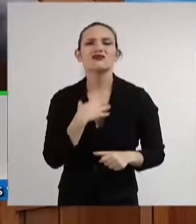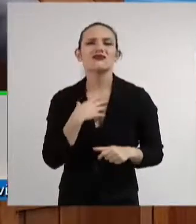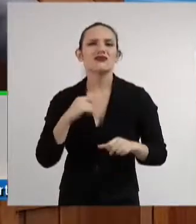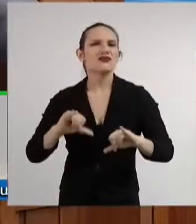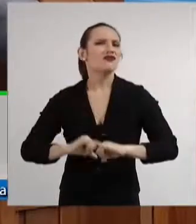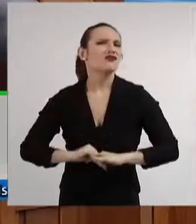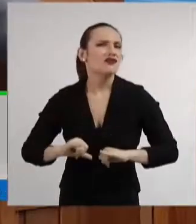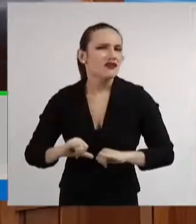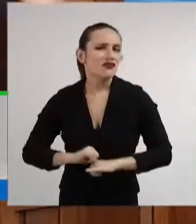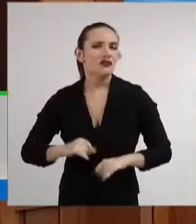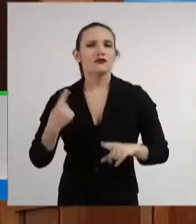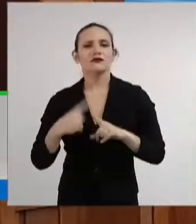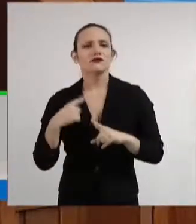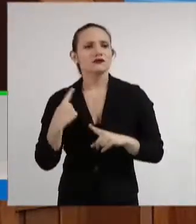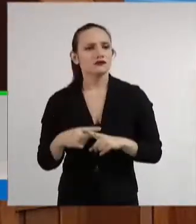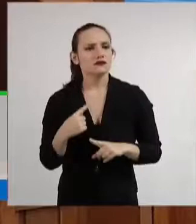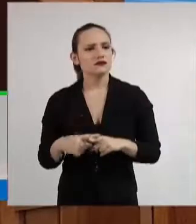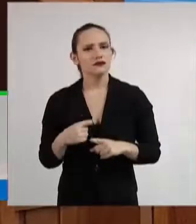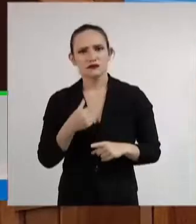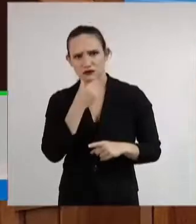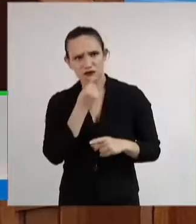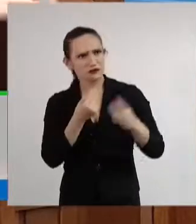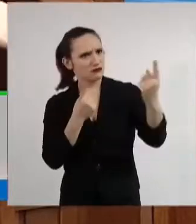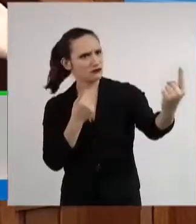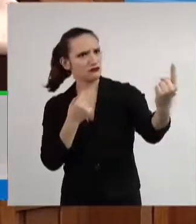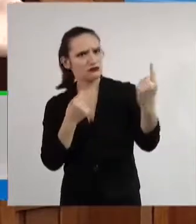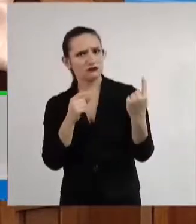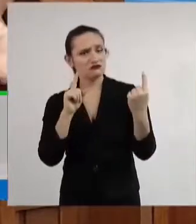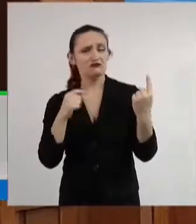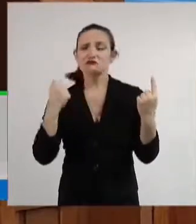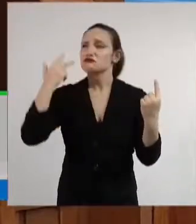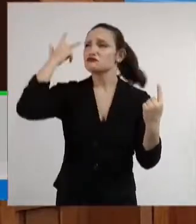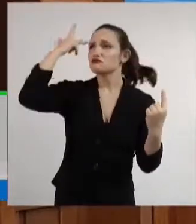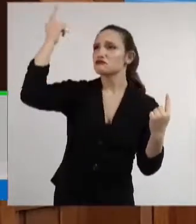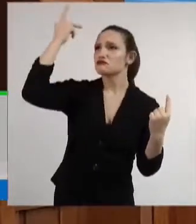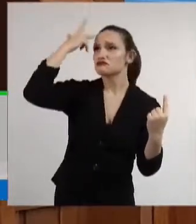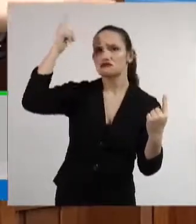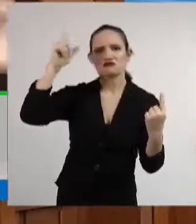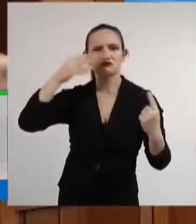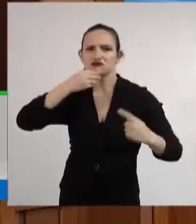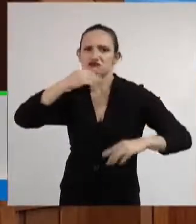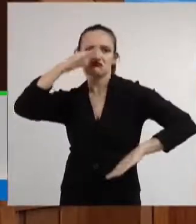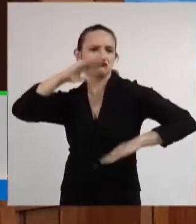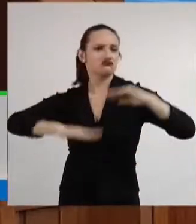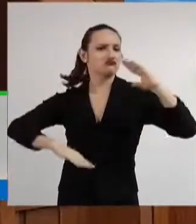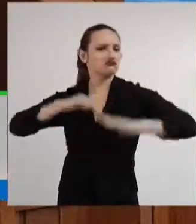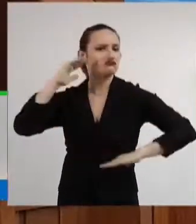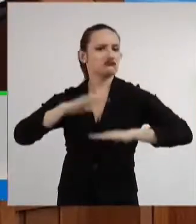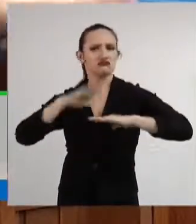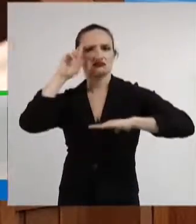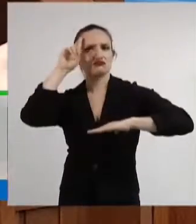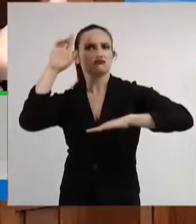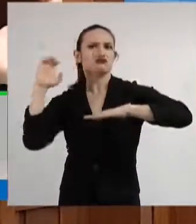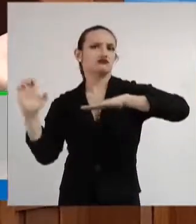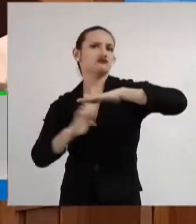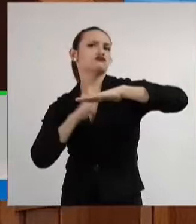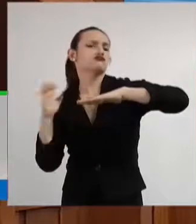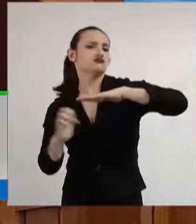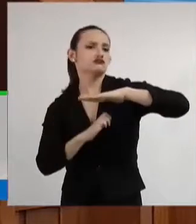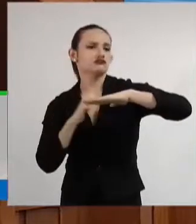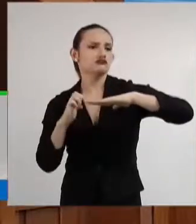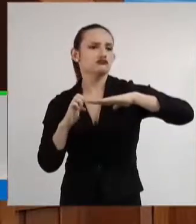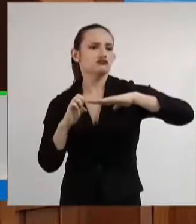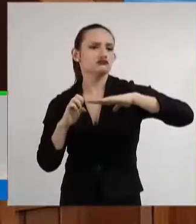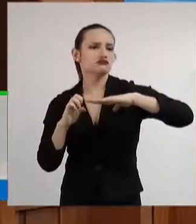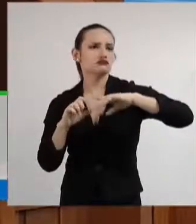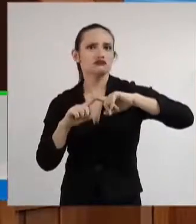angústia de alguém, em tese, uma pessoa equilibrada, um profissional, um empresário bem-sucedido, mas que,